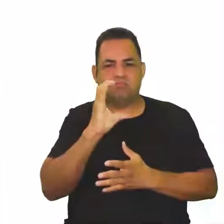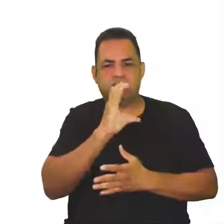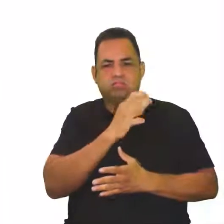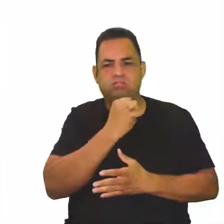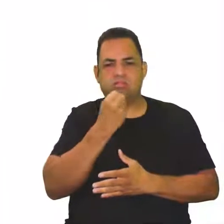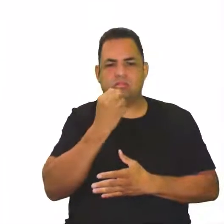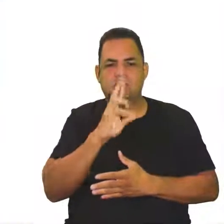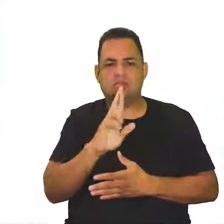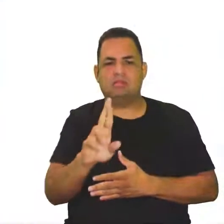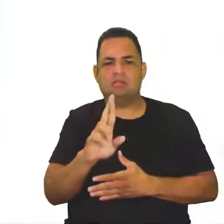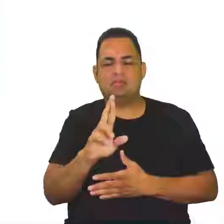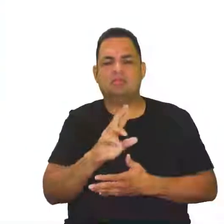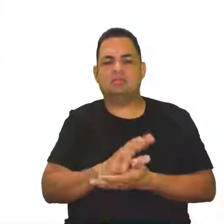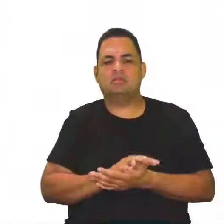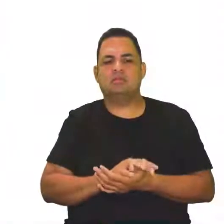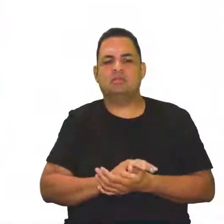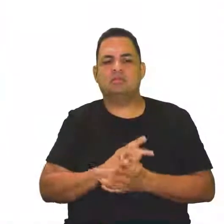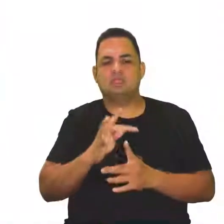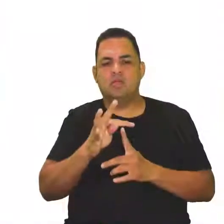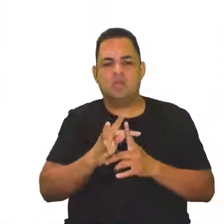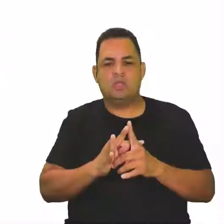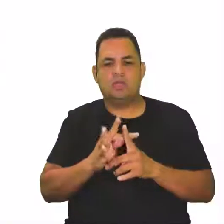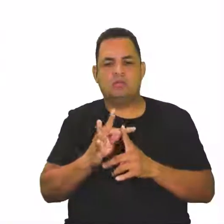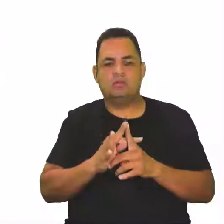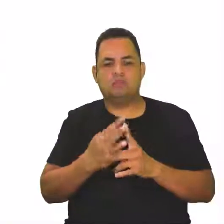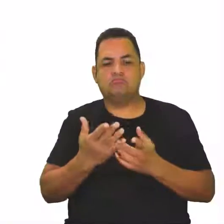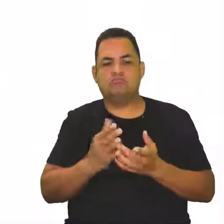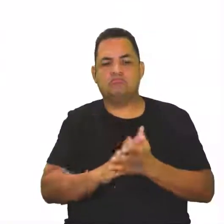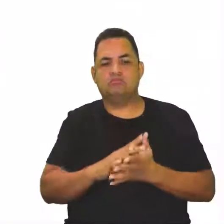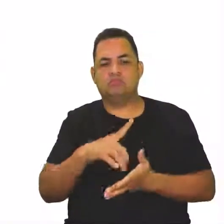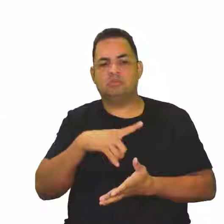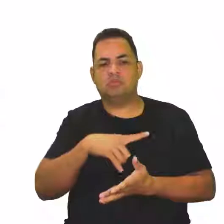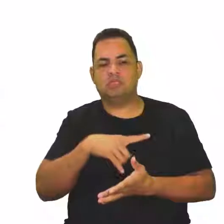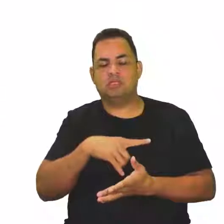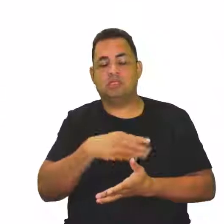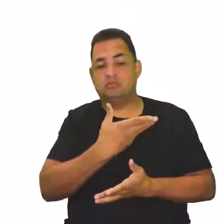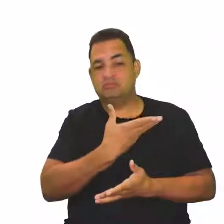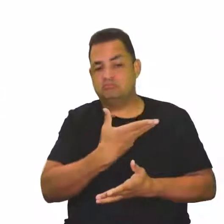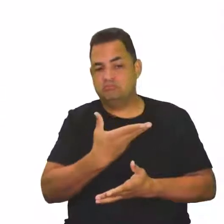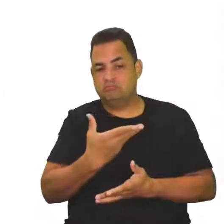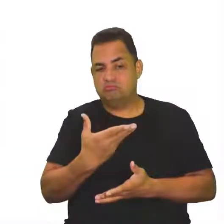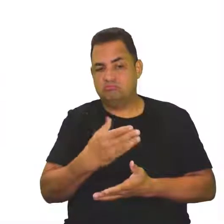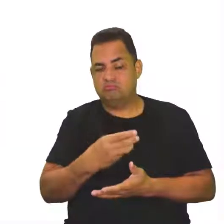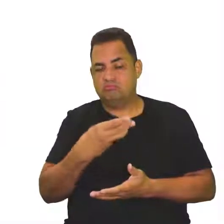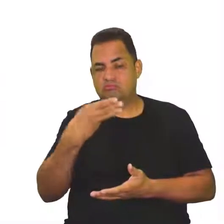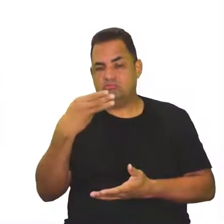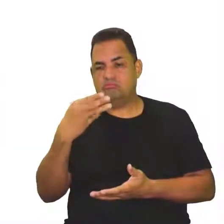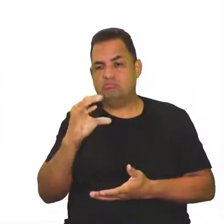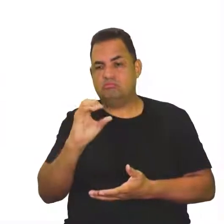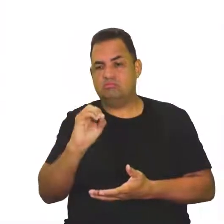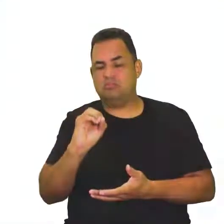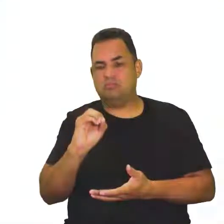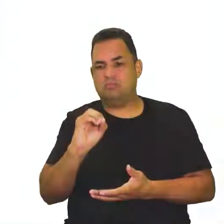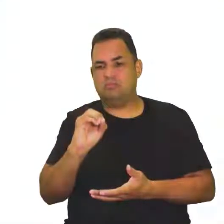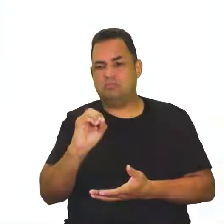ar e as temperaturas podem chegar, olha só, 30